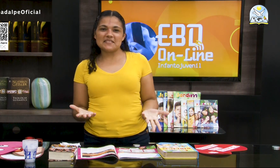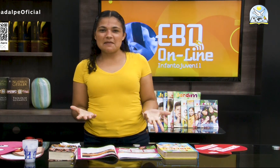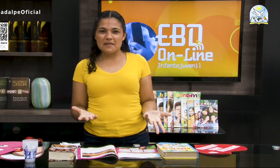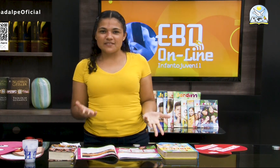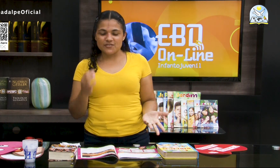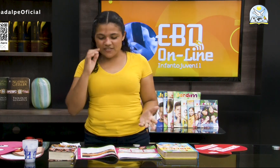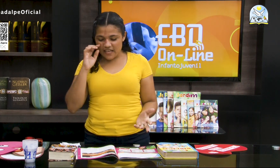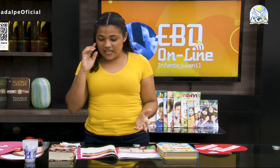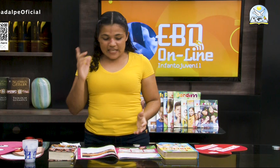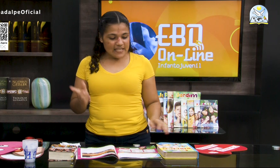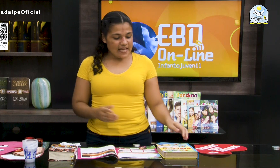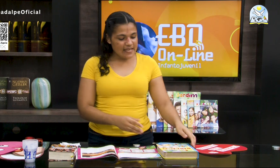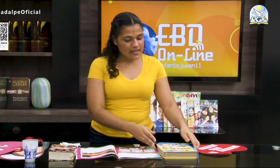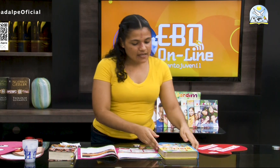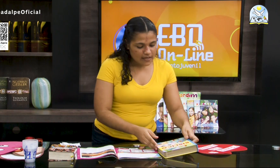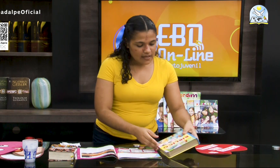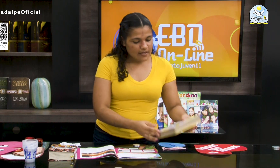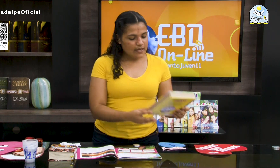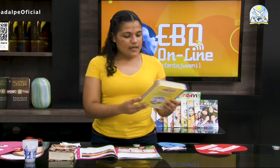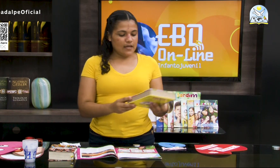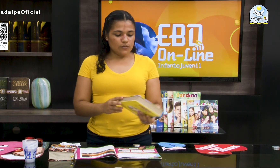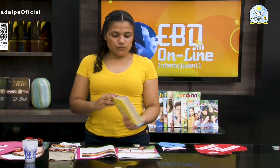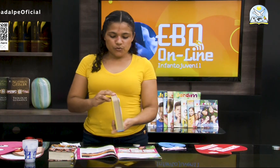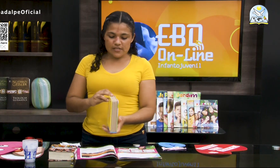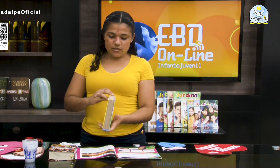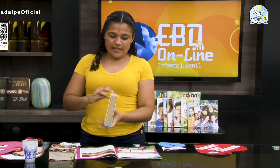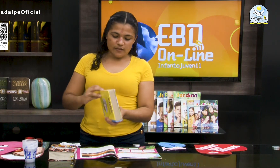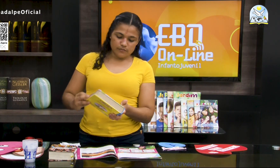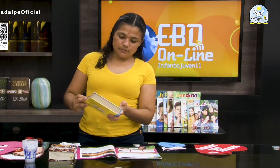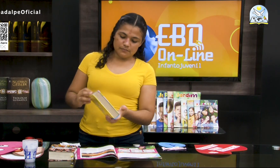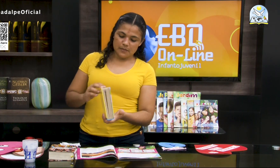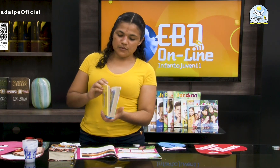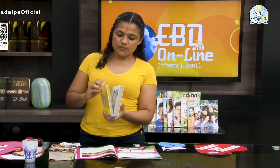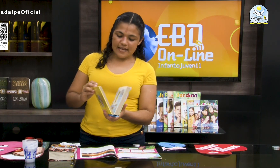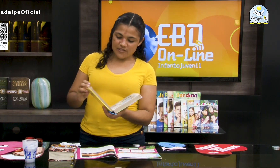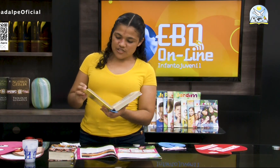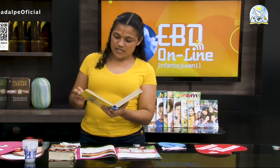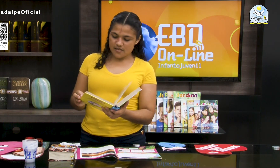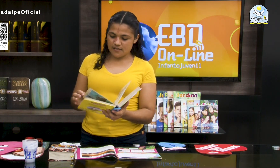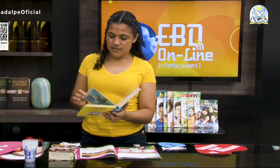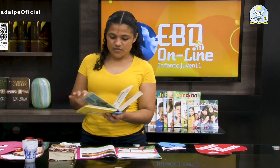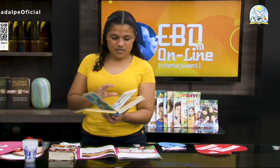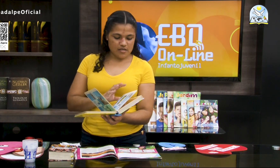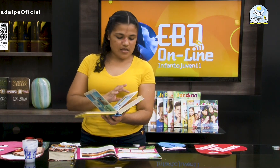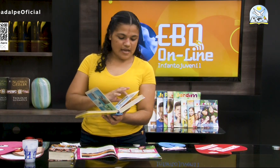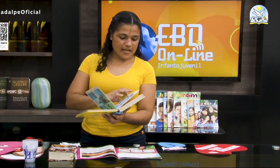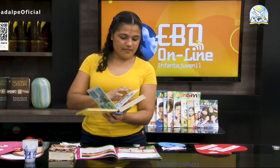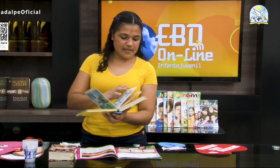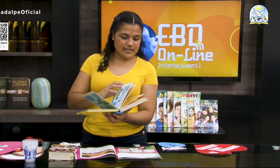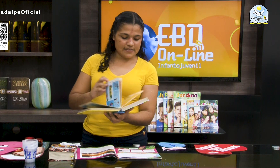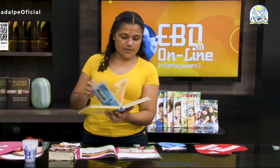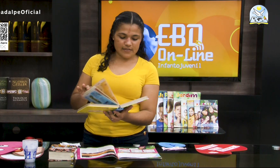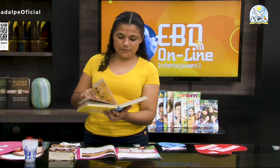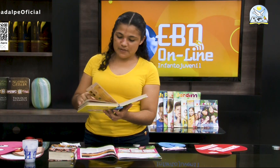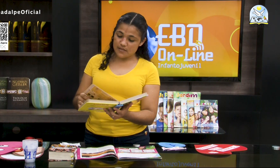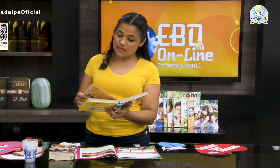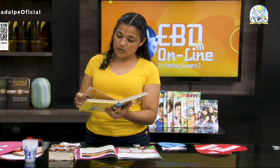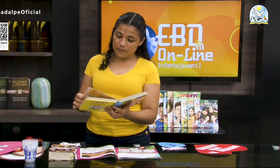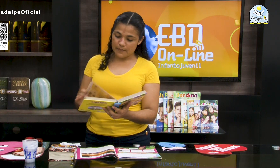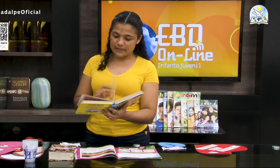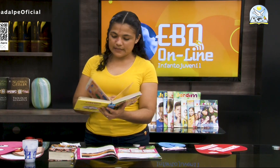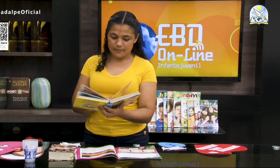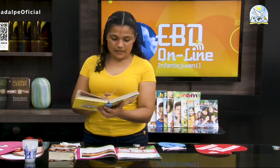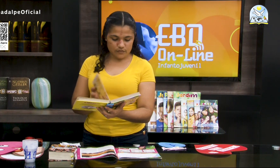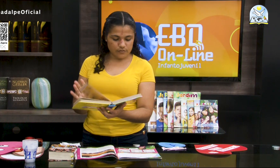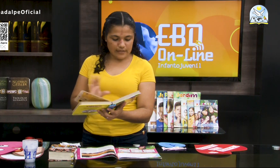os 10 mandamentos, né? E aí, no dicionário bíblico das crianças, ela vai trazer uma